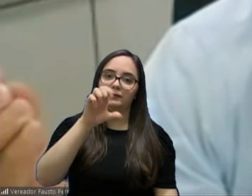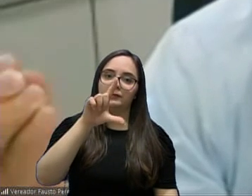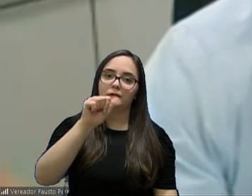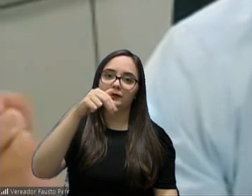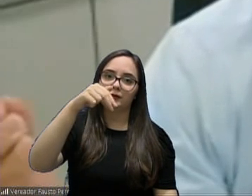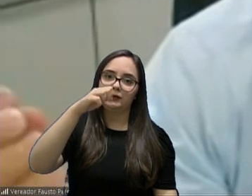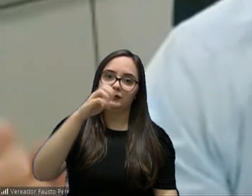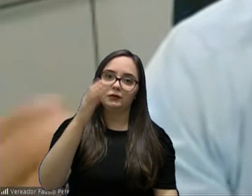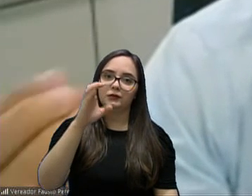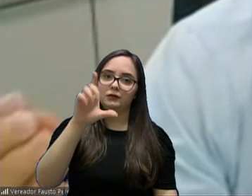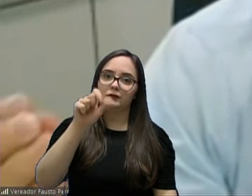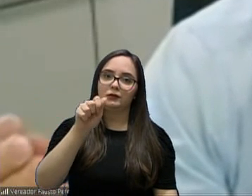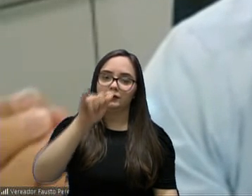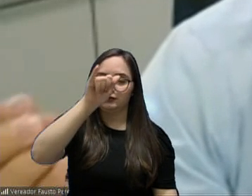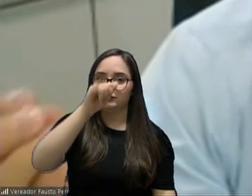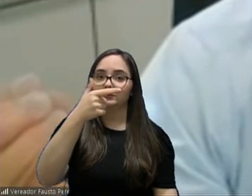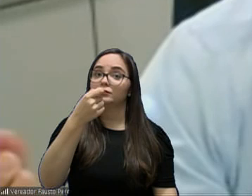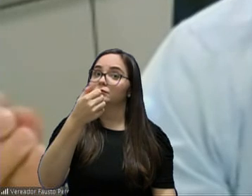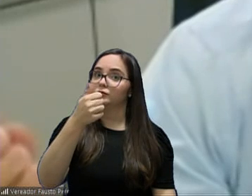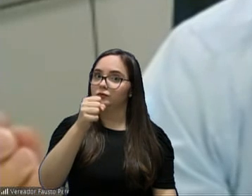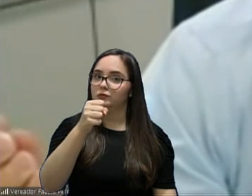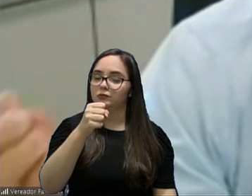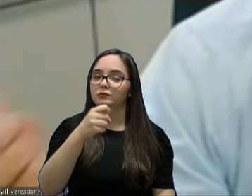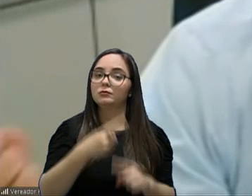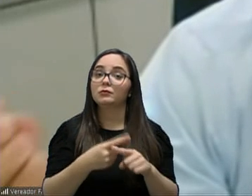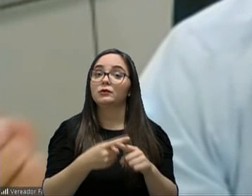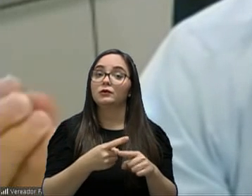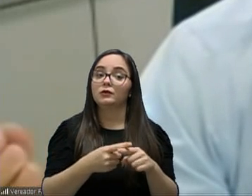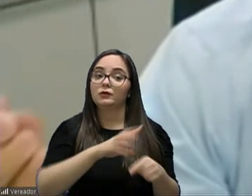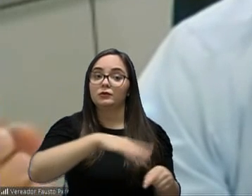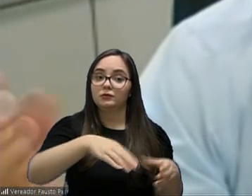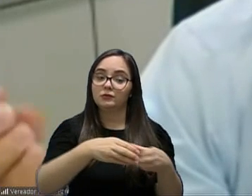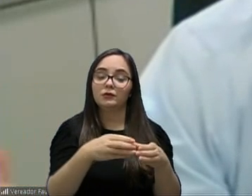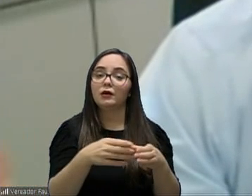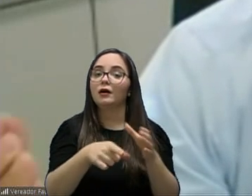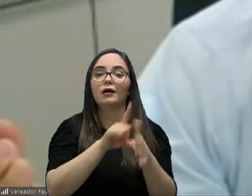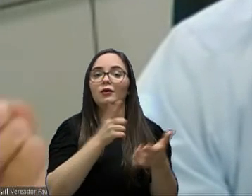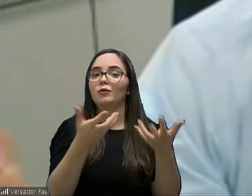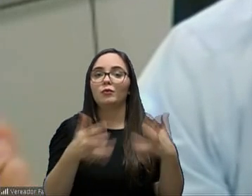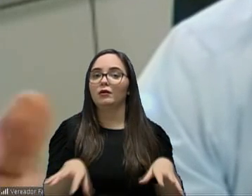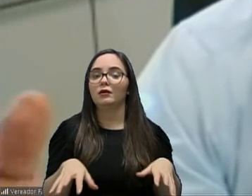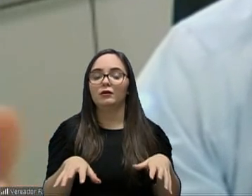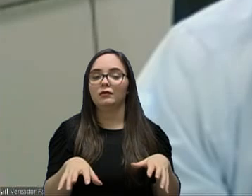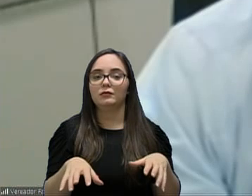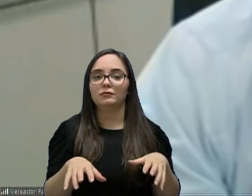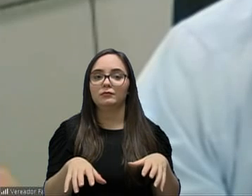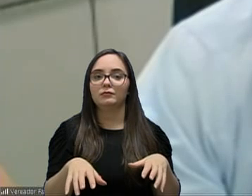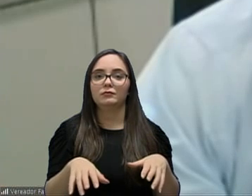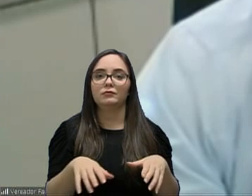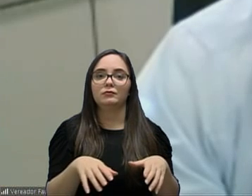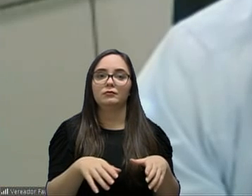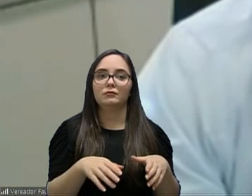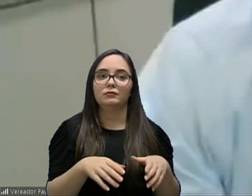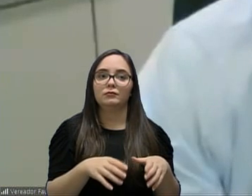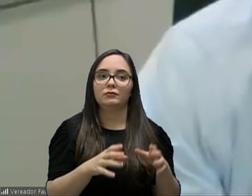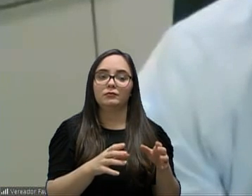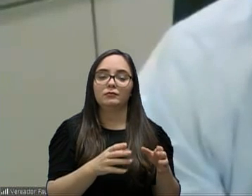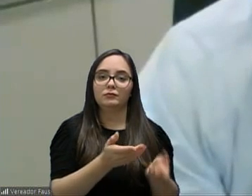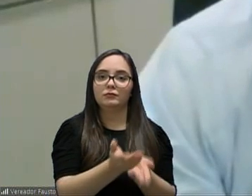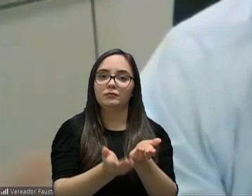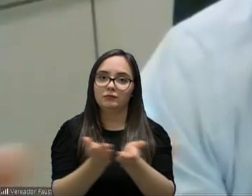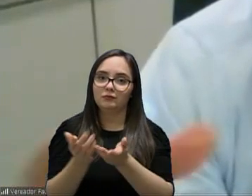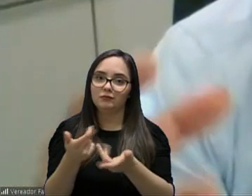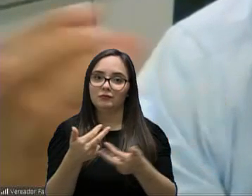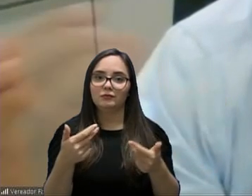em 2018. Foi uma luta, porque a Melanie Klein, a diretoria antiga, não queria mais atender as